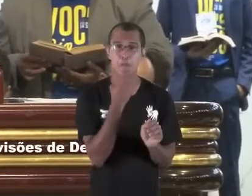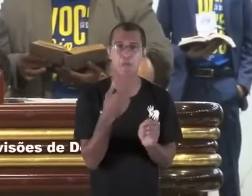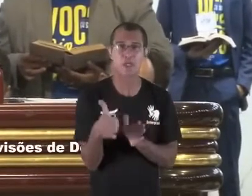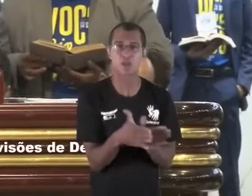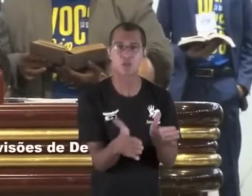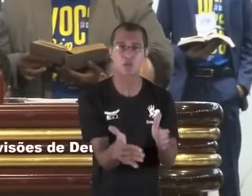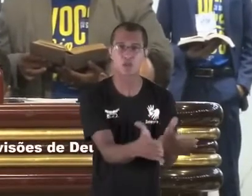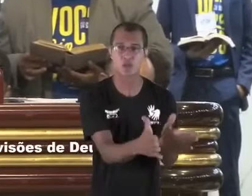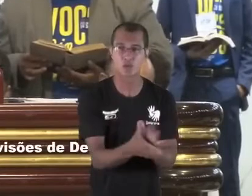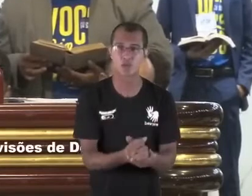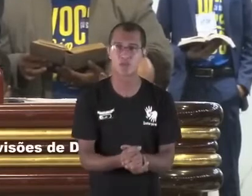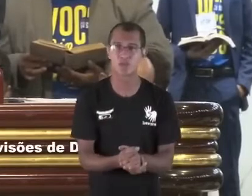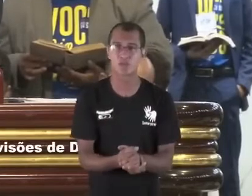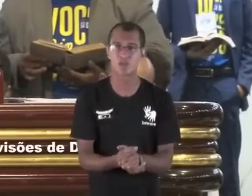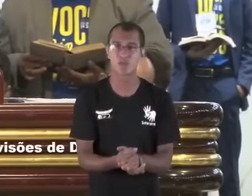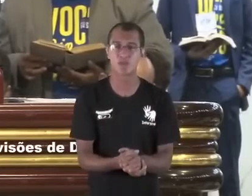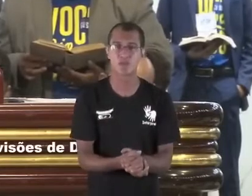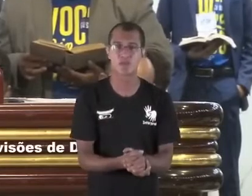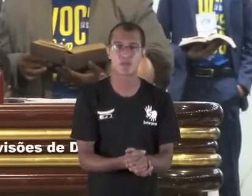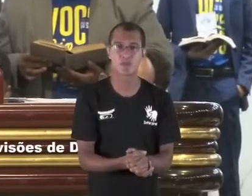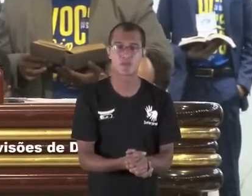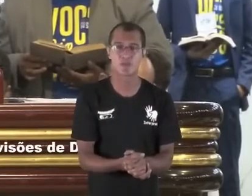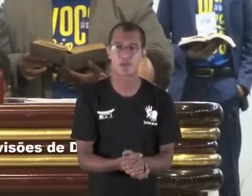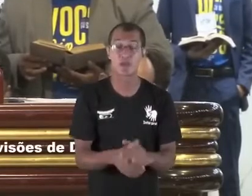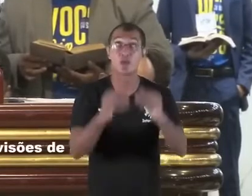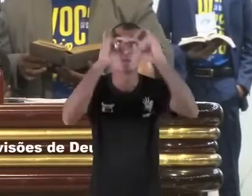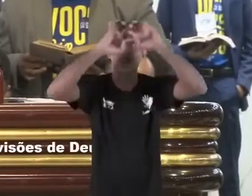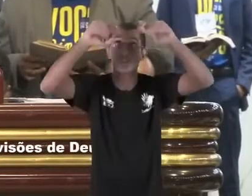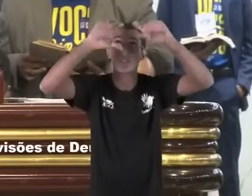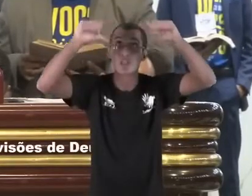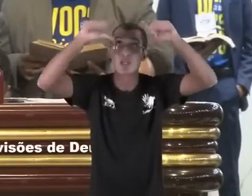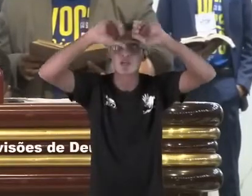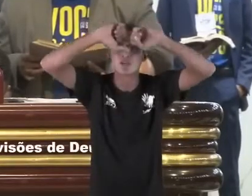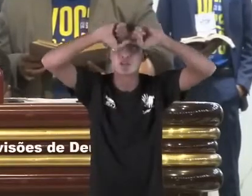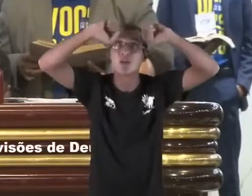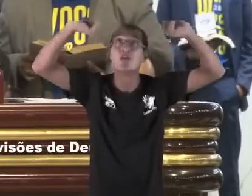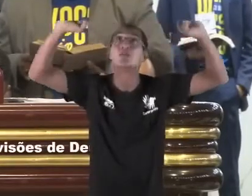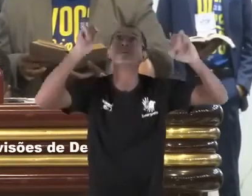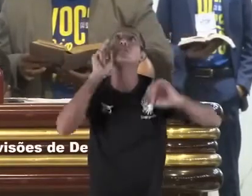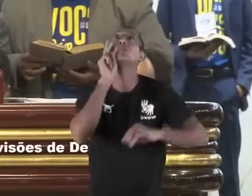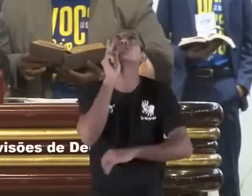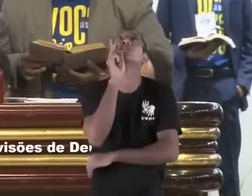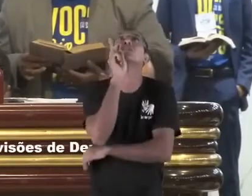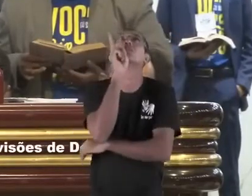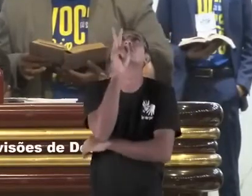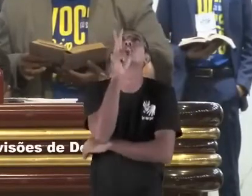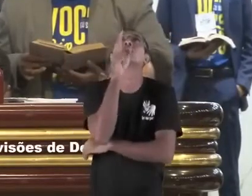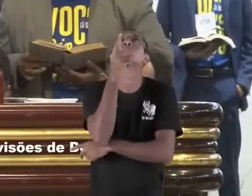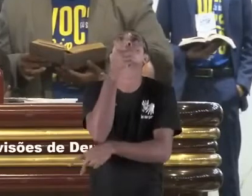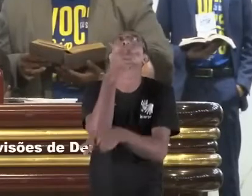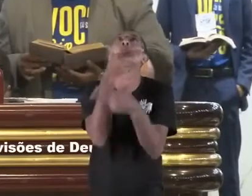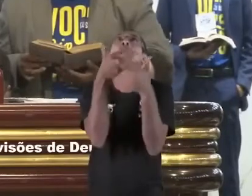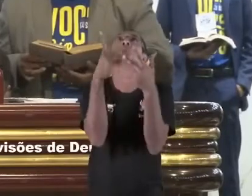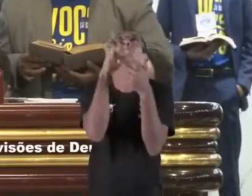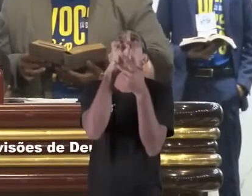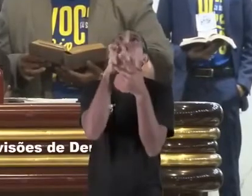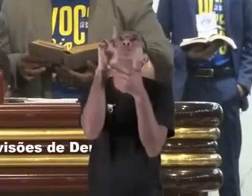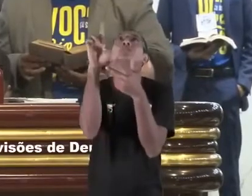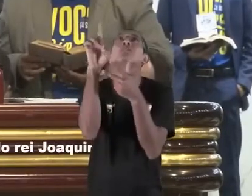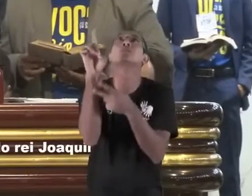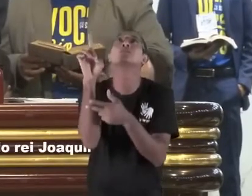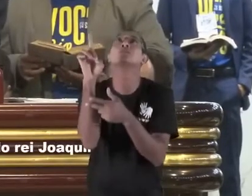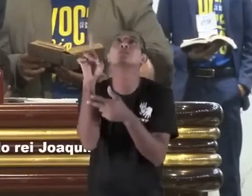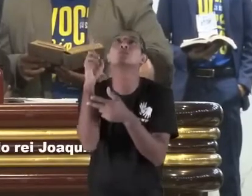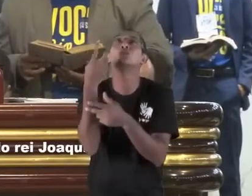Quebar, abriram-se os céus e eu tive visões de Deus.